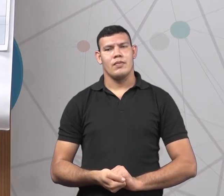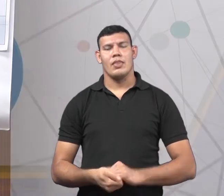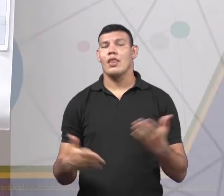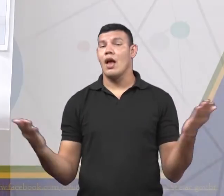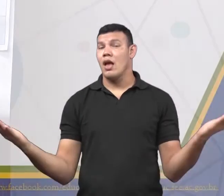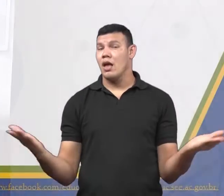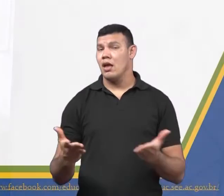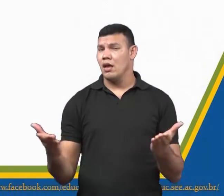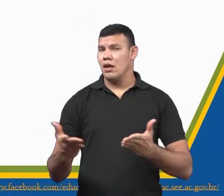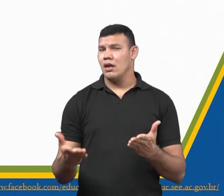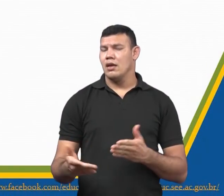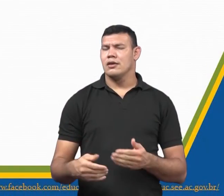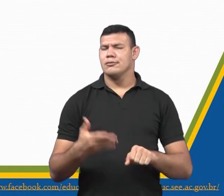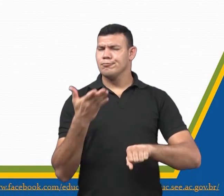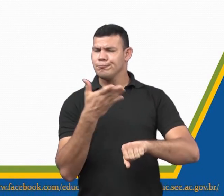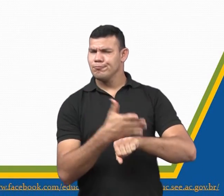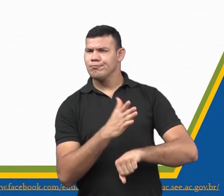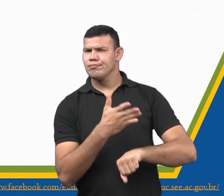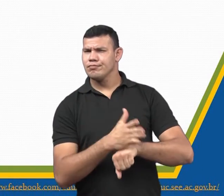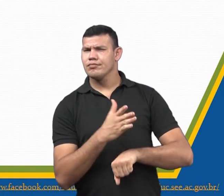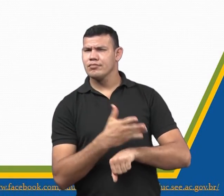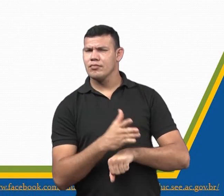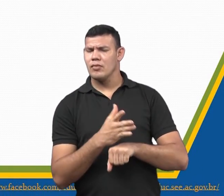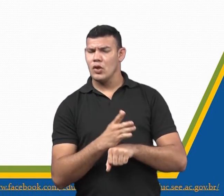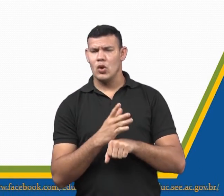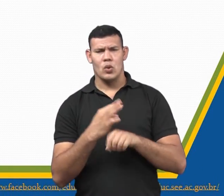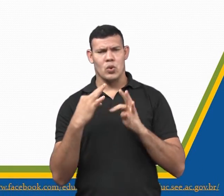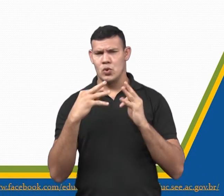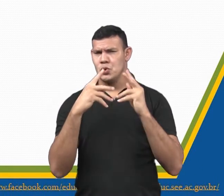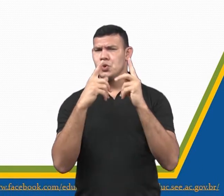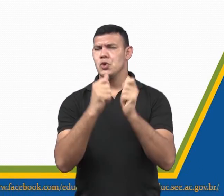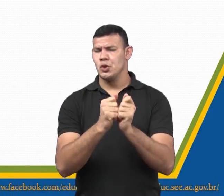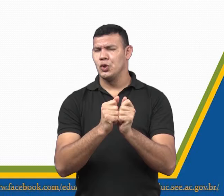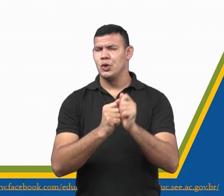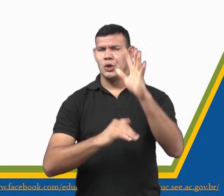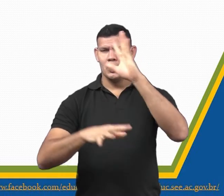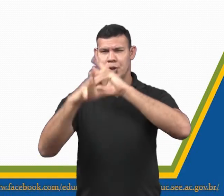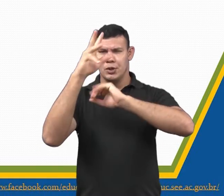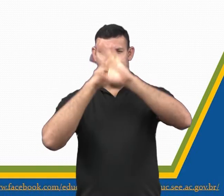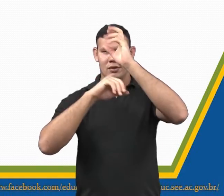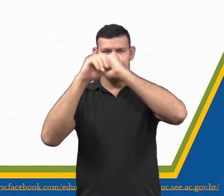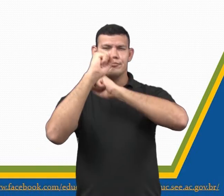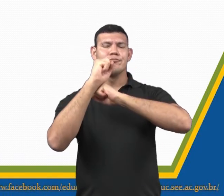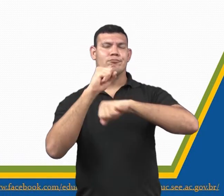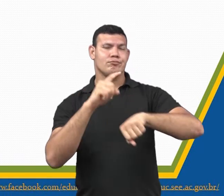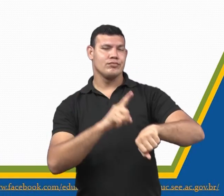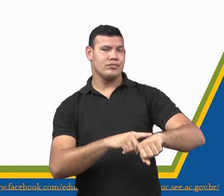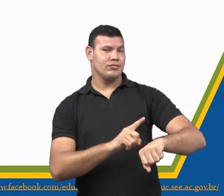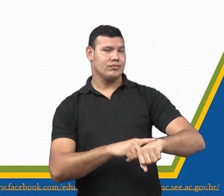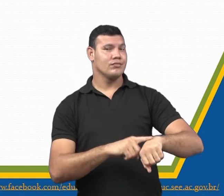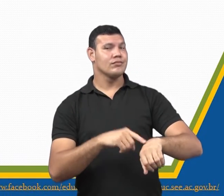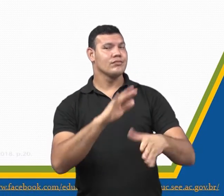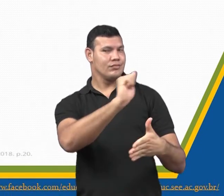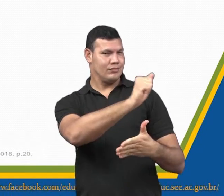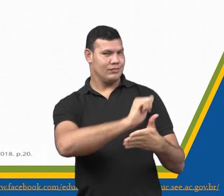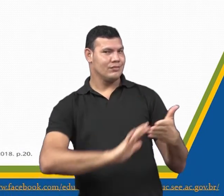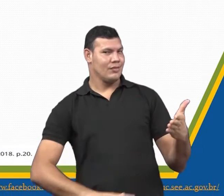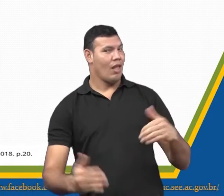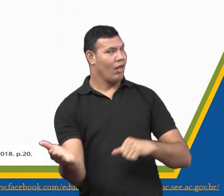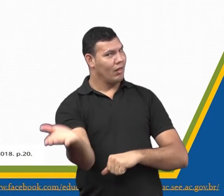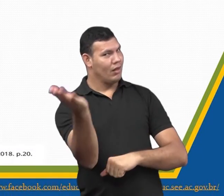Agora nós vamos pôr em prática tudo aquilo que a gente aprendeu. É hora da atividade. Vamos lá?